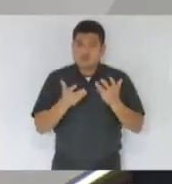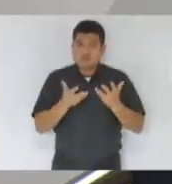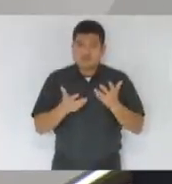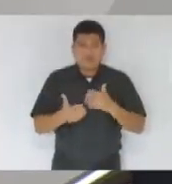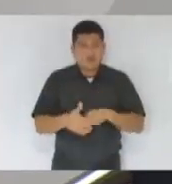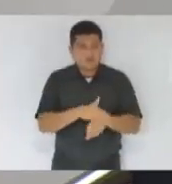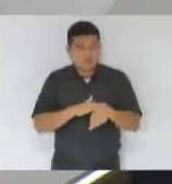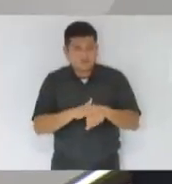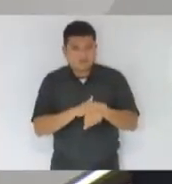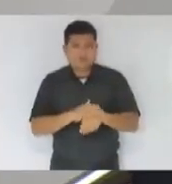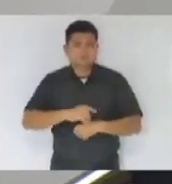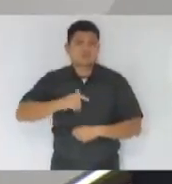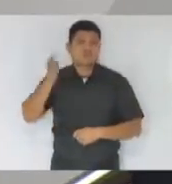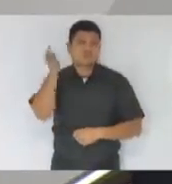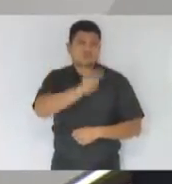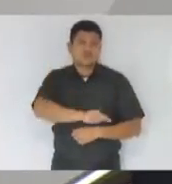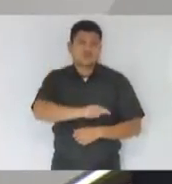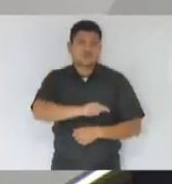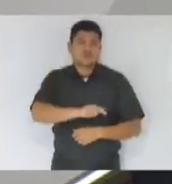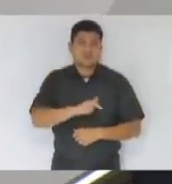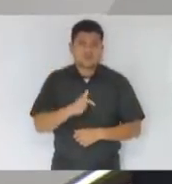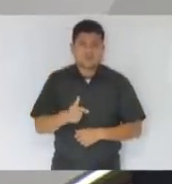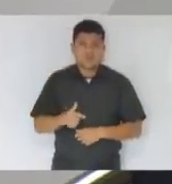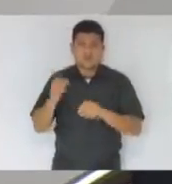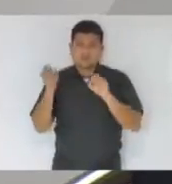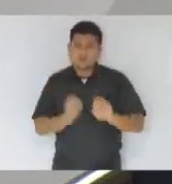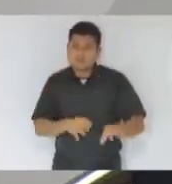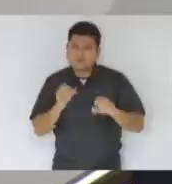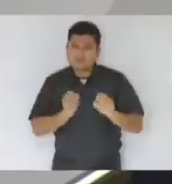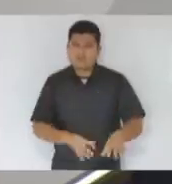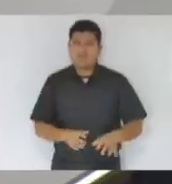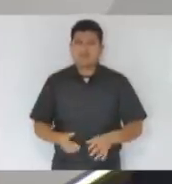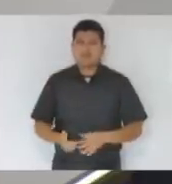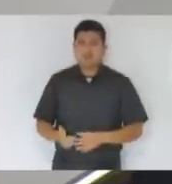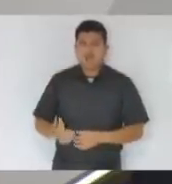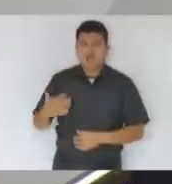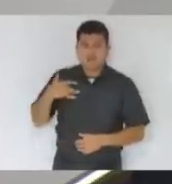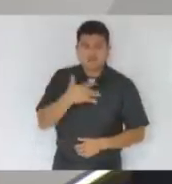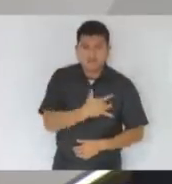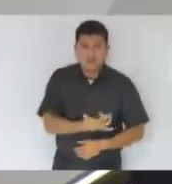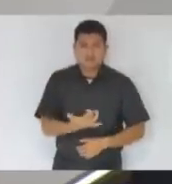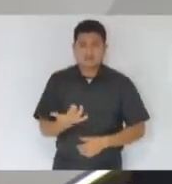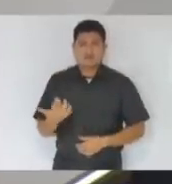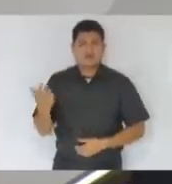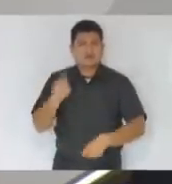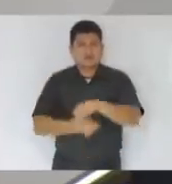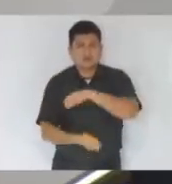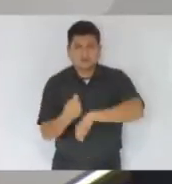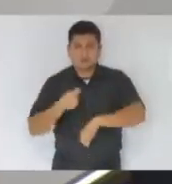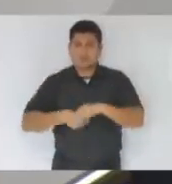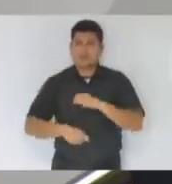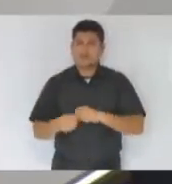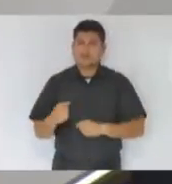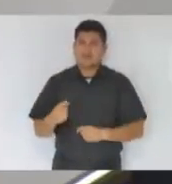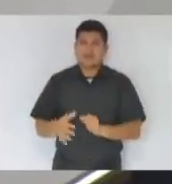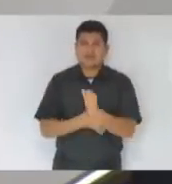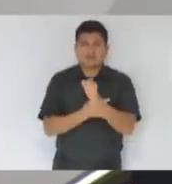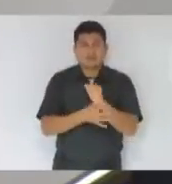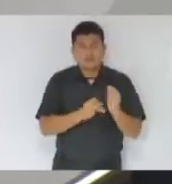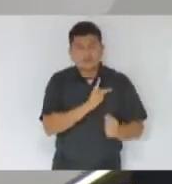conversei. Fui atendida na educação, fui atendida na saúde, fui atendida na administração, fui atendida pela segurança